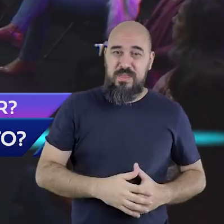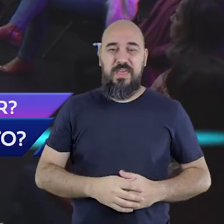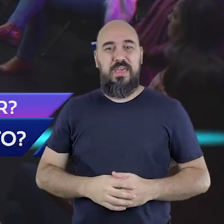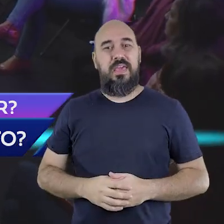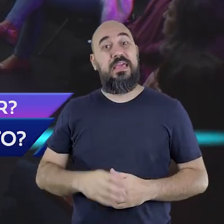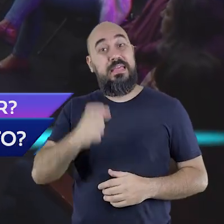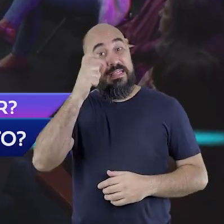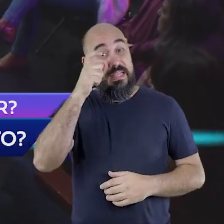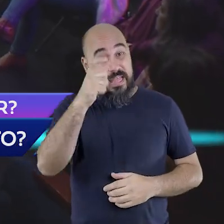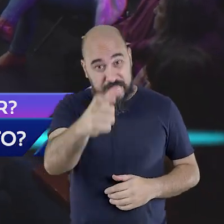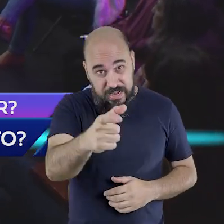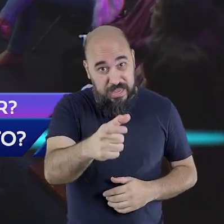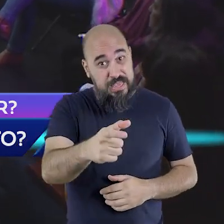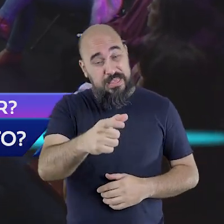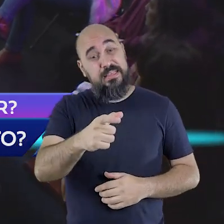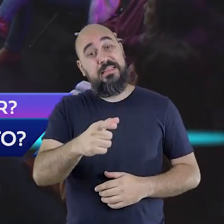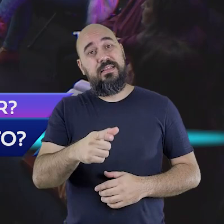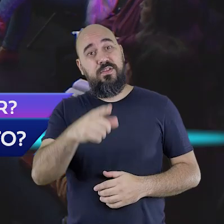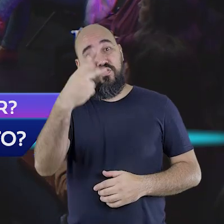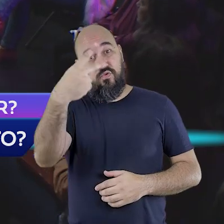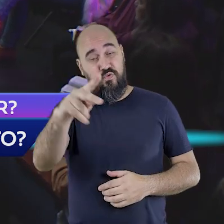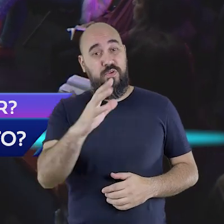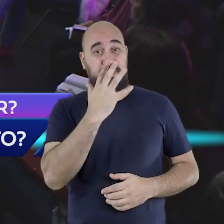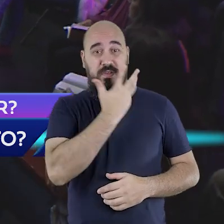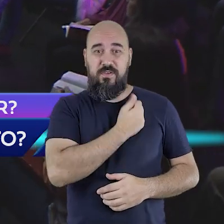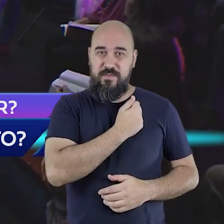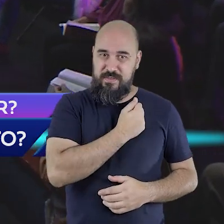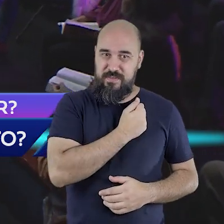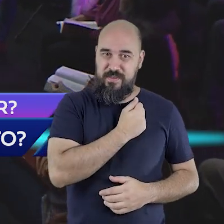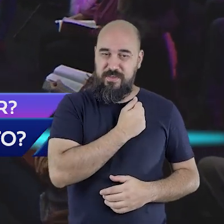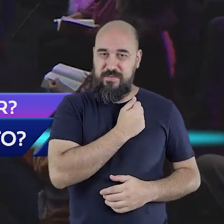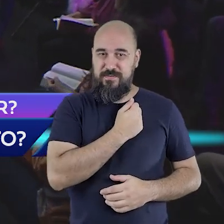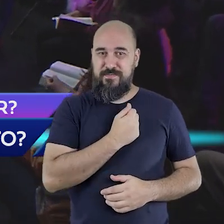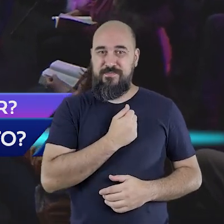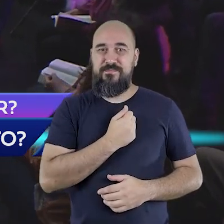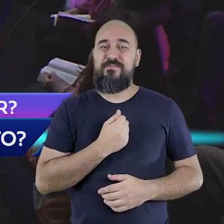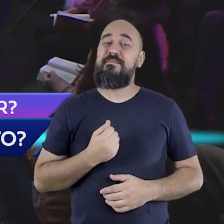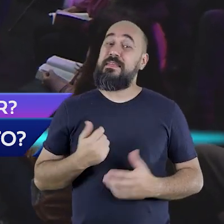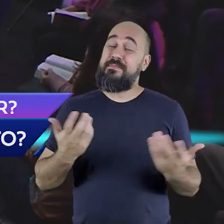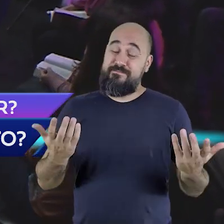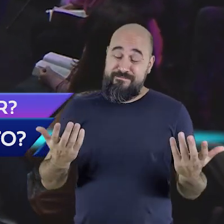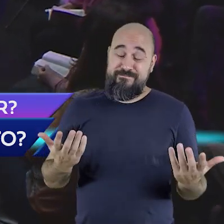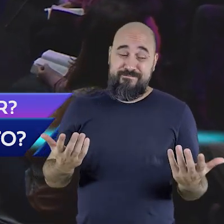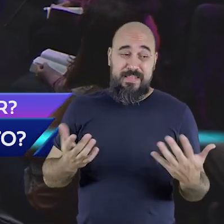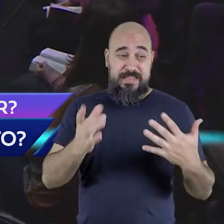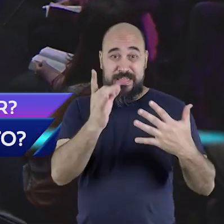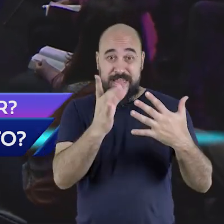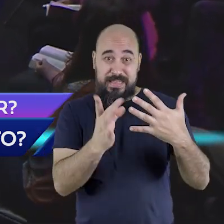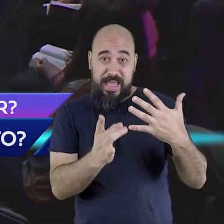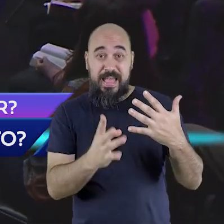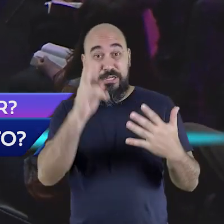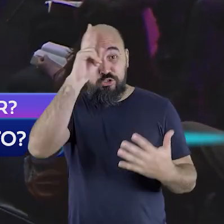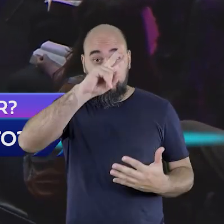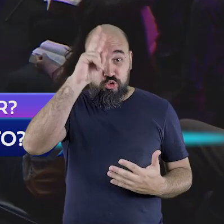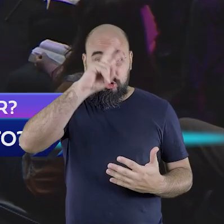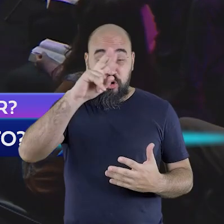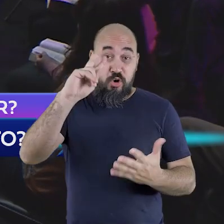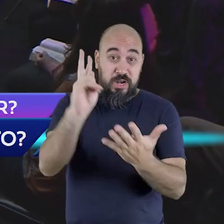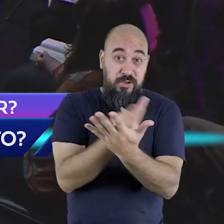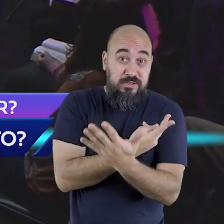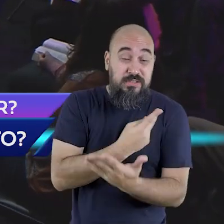e na sua salvação. Os detalhes históricos da profecia são para nos dar